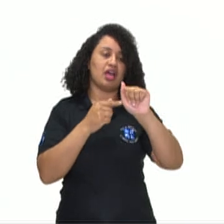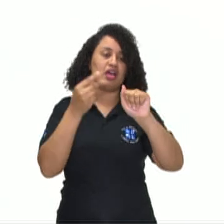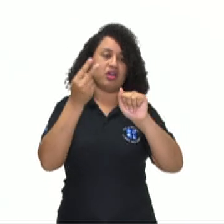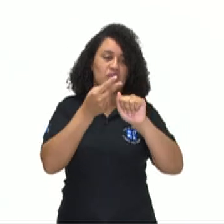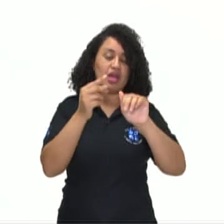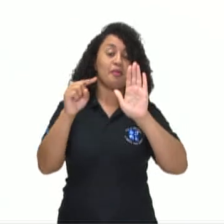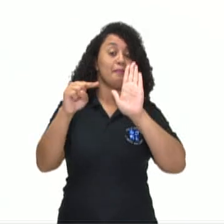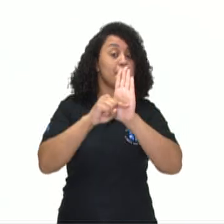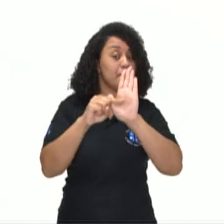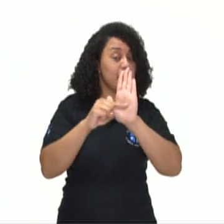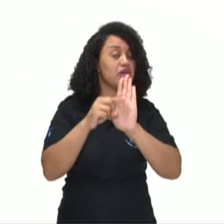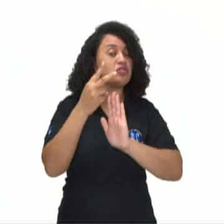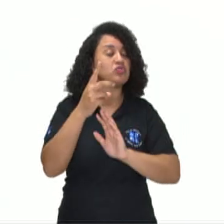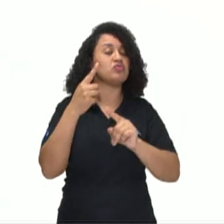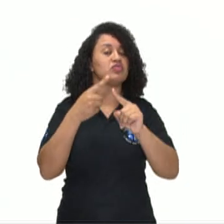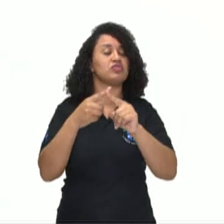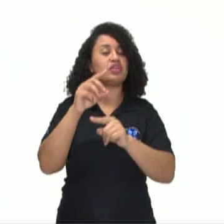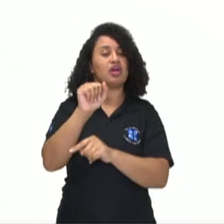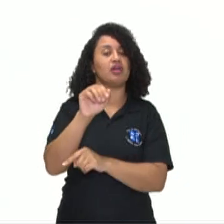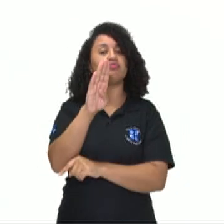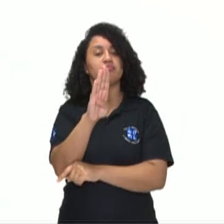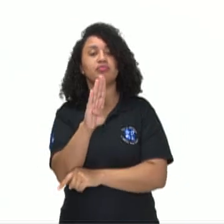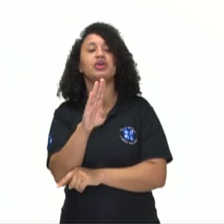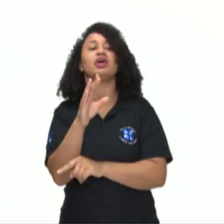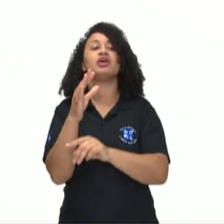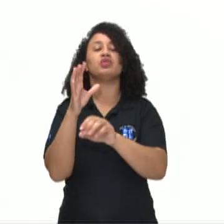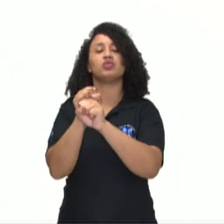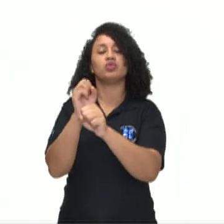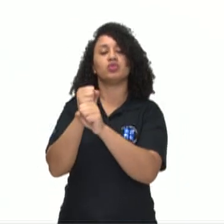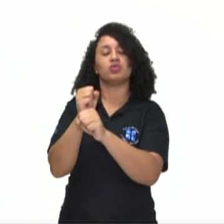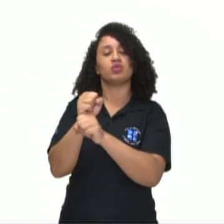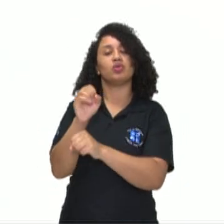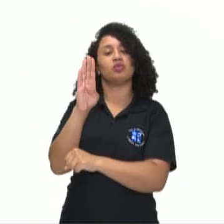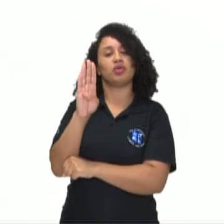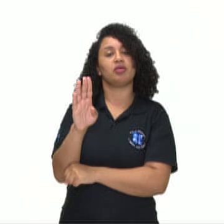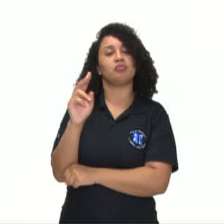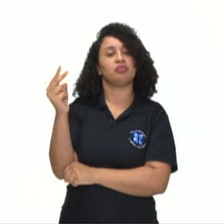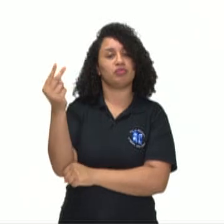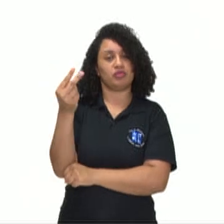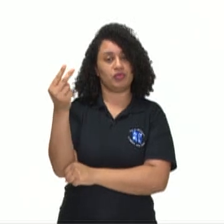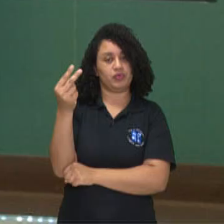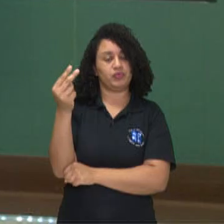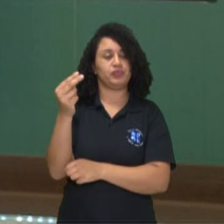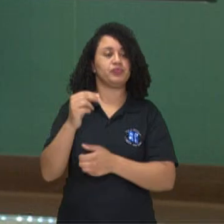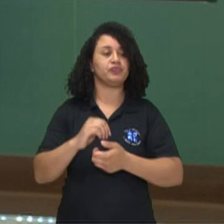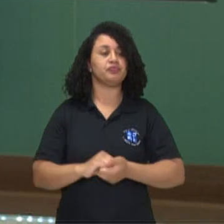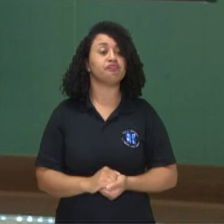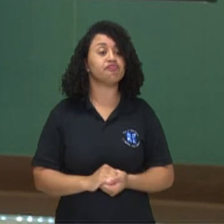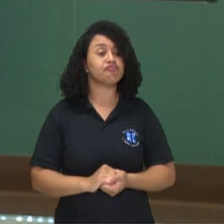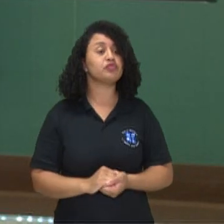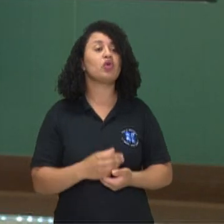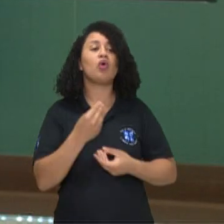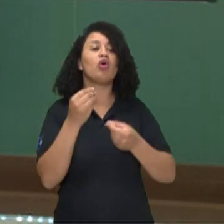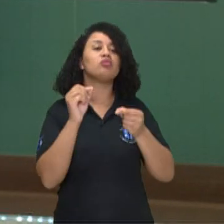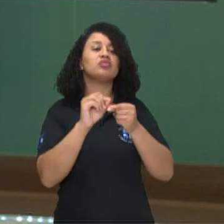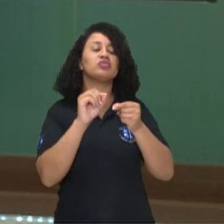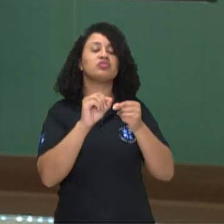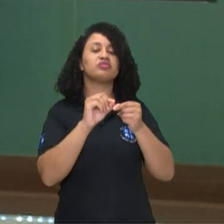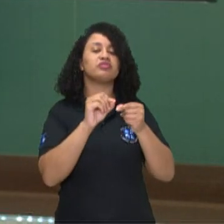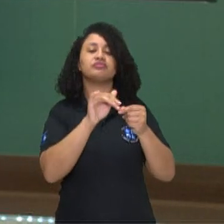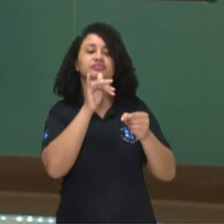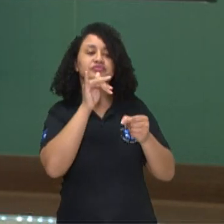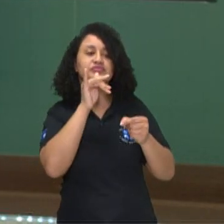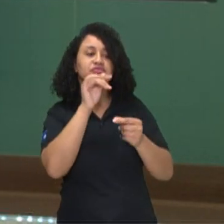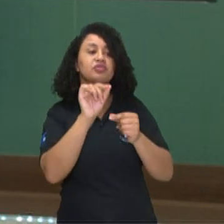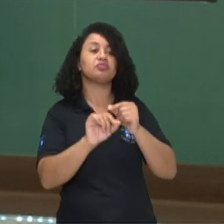primeiro menos 2 vezes o primeiro pelo segundo termo, mais o quadrado do segundo. Como é que ficaria dentro de um